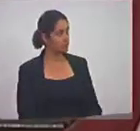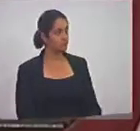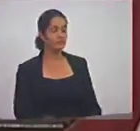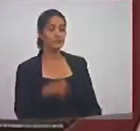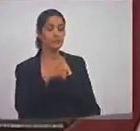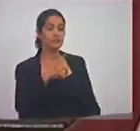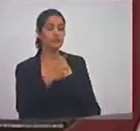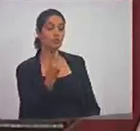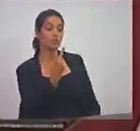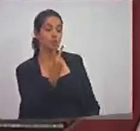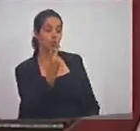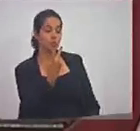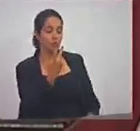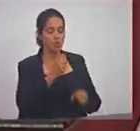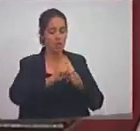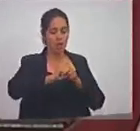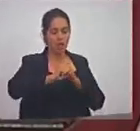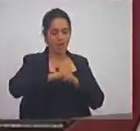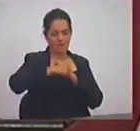E, segundo, a maldade humana.